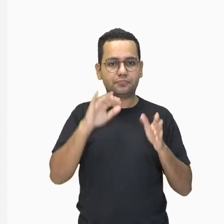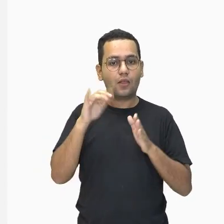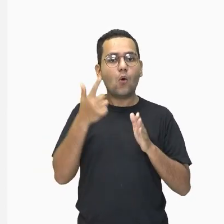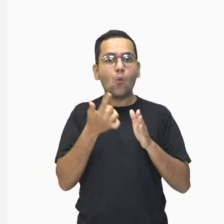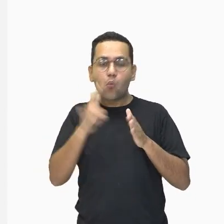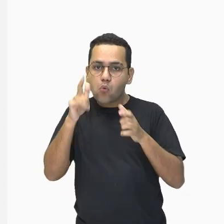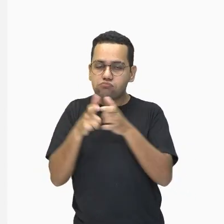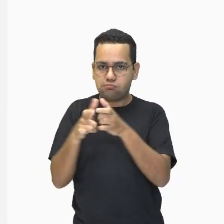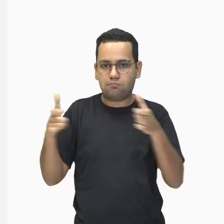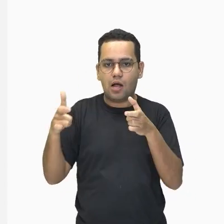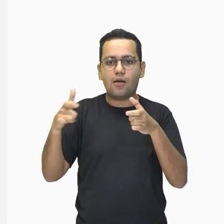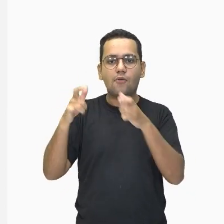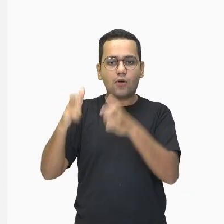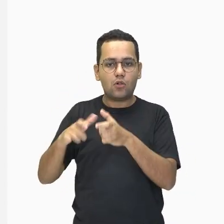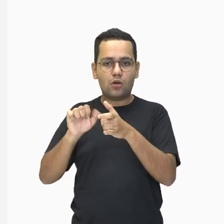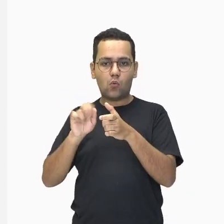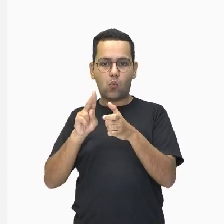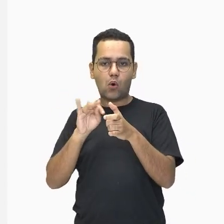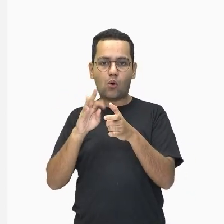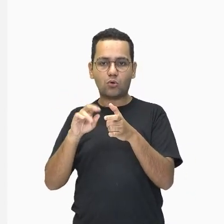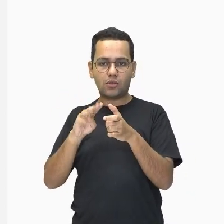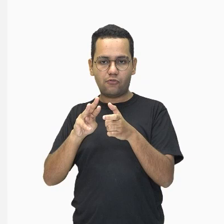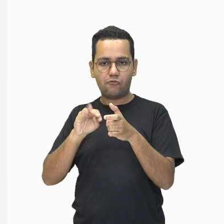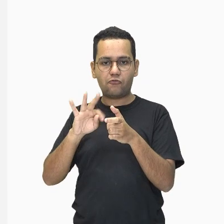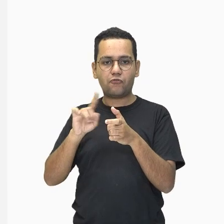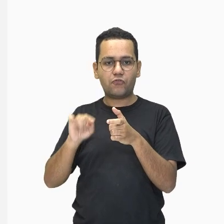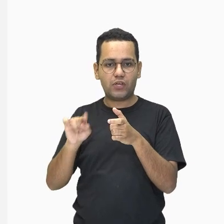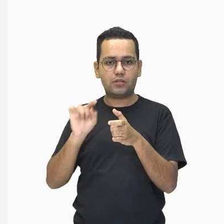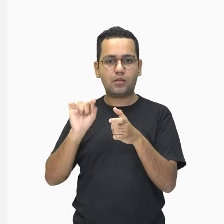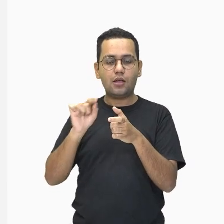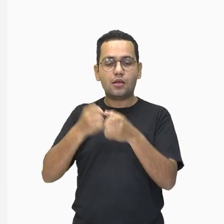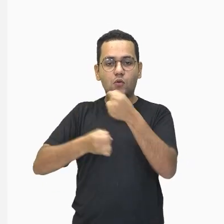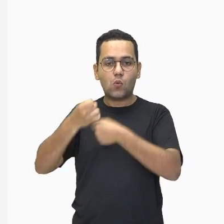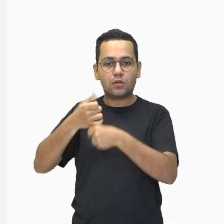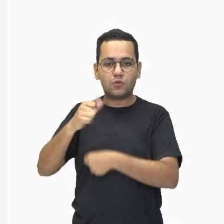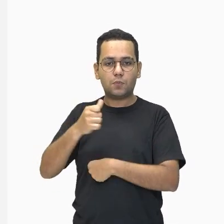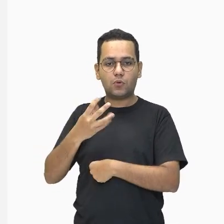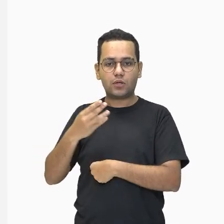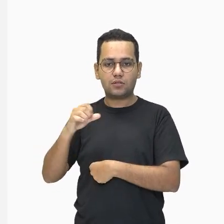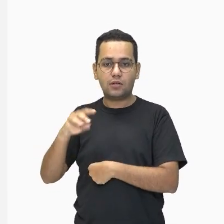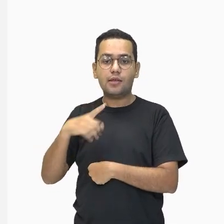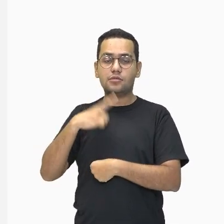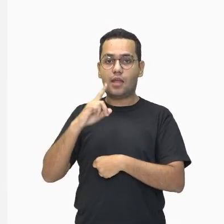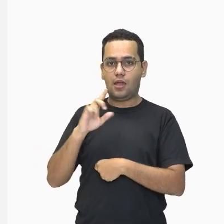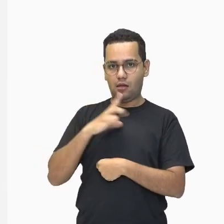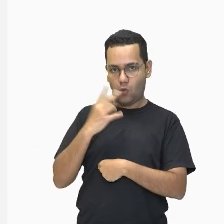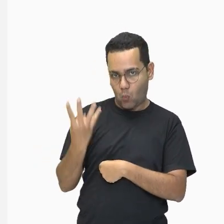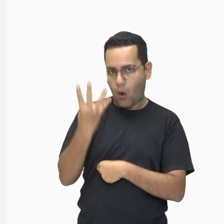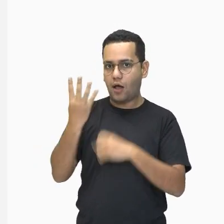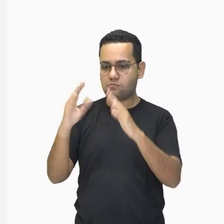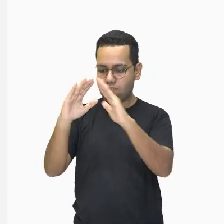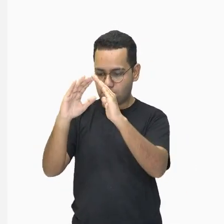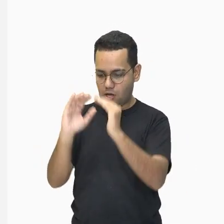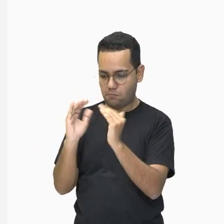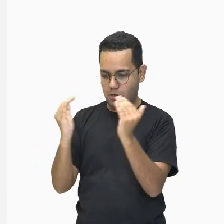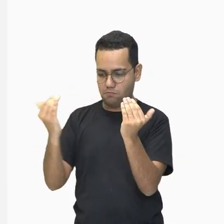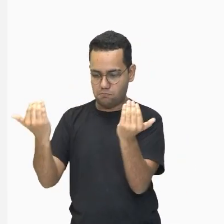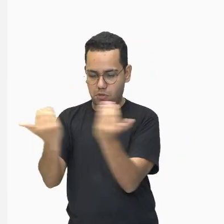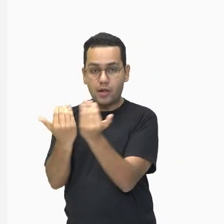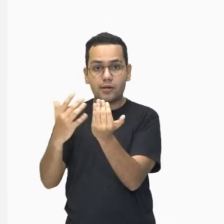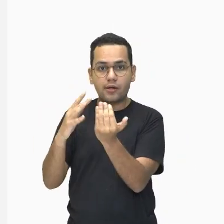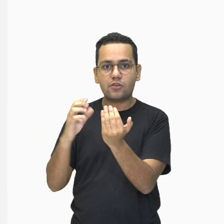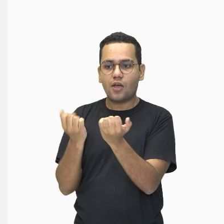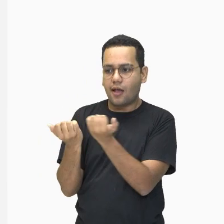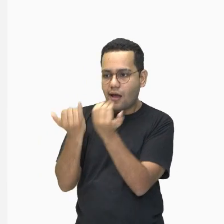Auschwitz-Birkenau, que começou em 1947 e já possuía 4 câmaras de gases que operavam com o gás